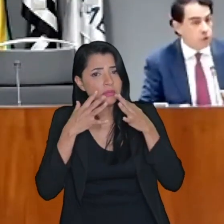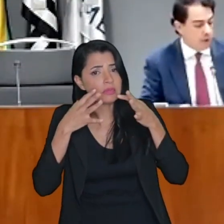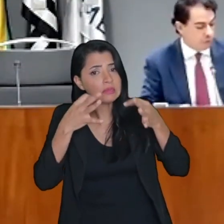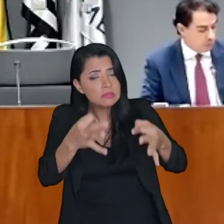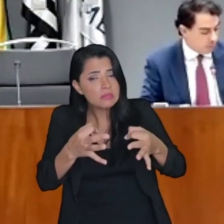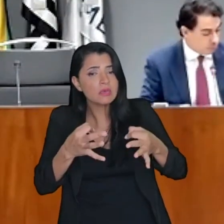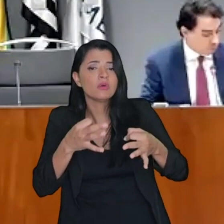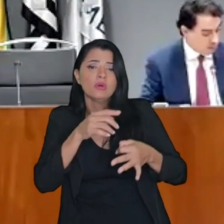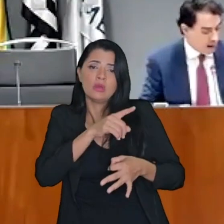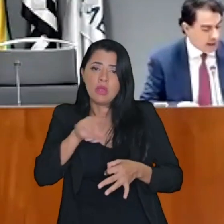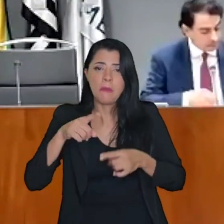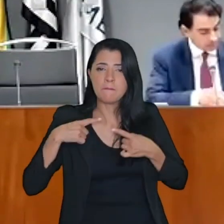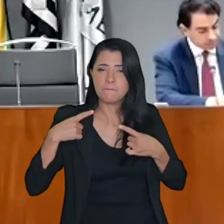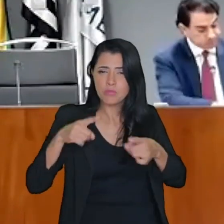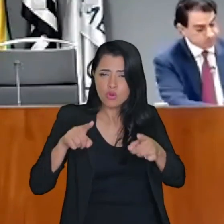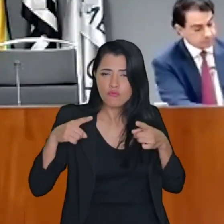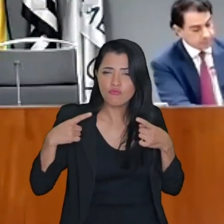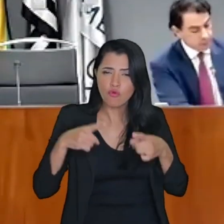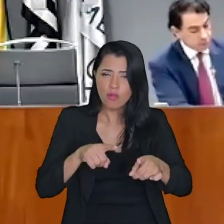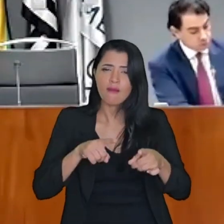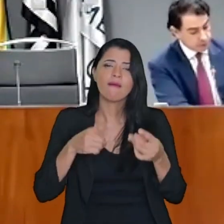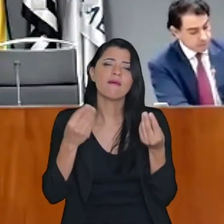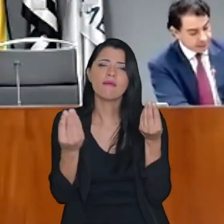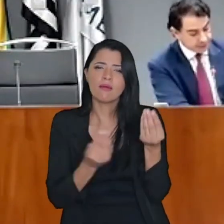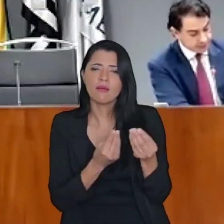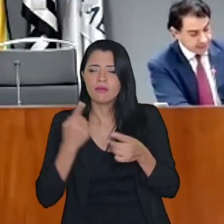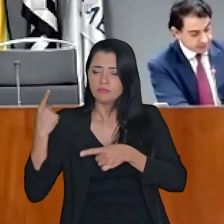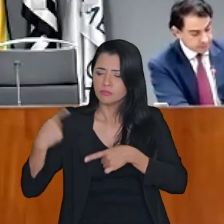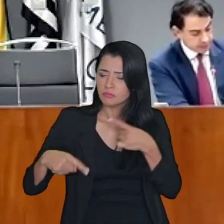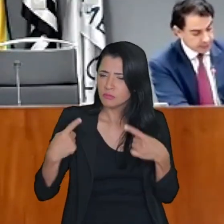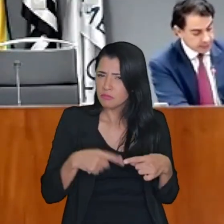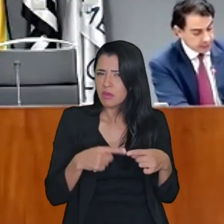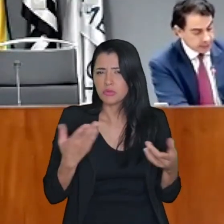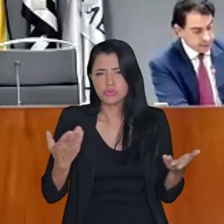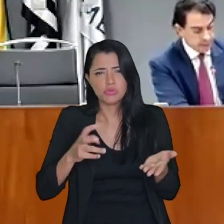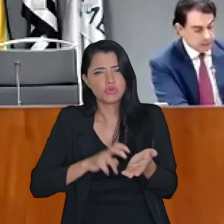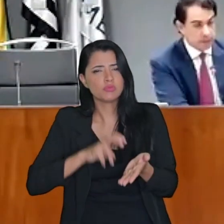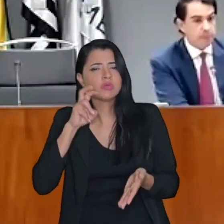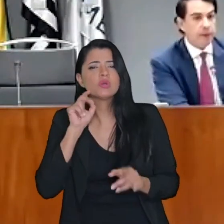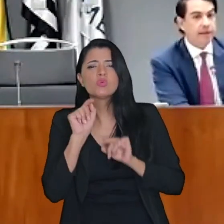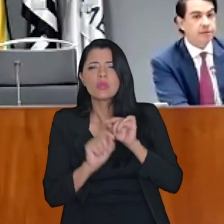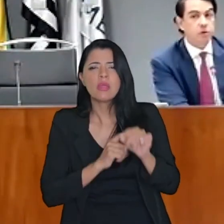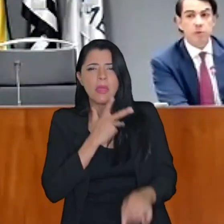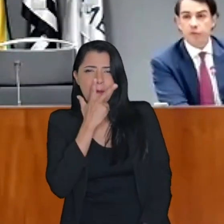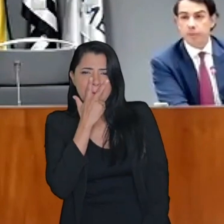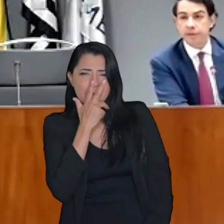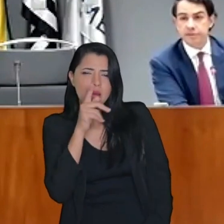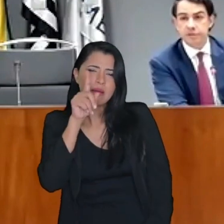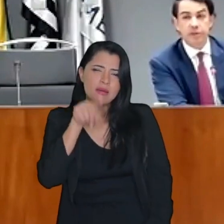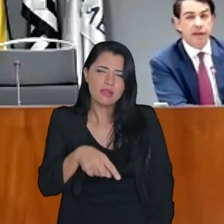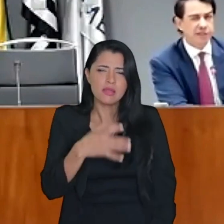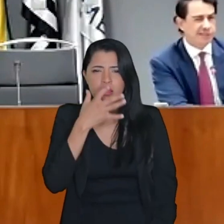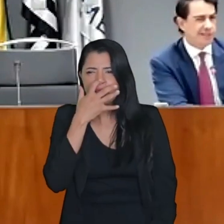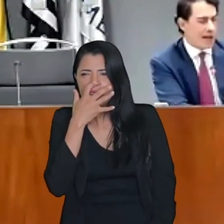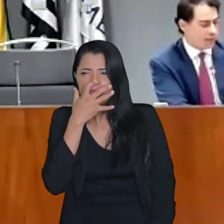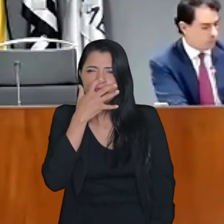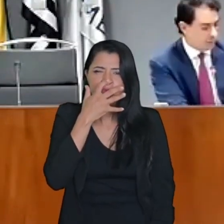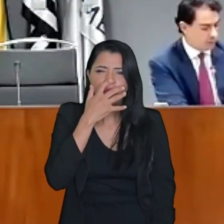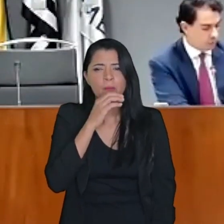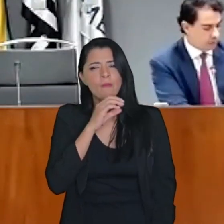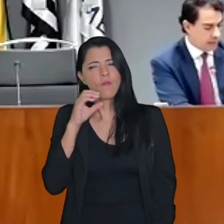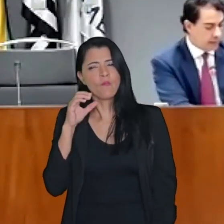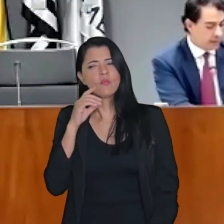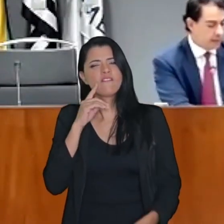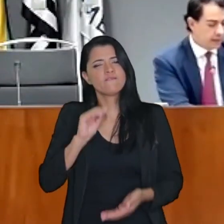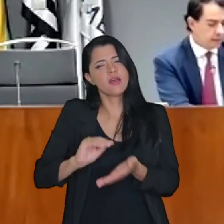e de alguma forma provocar os debates nesta manhã, e que me parece de alguma forma tem sido negligenciado